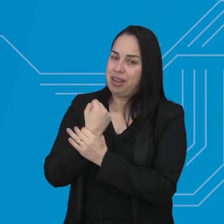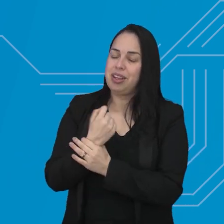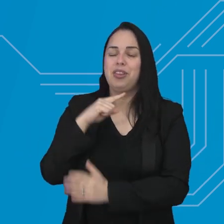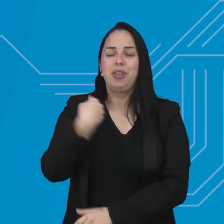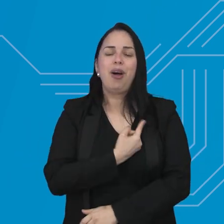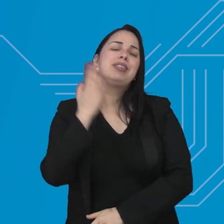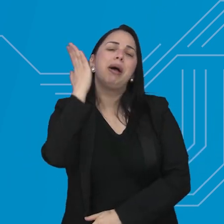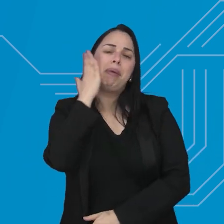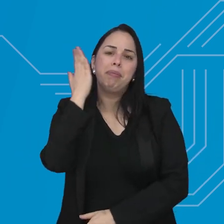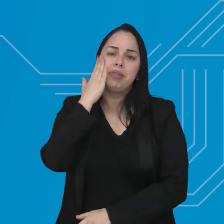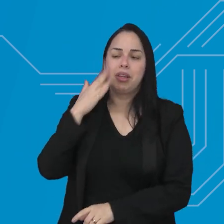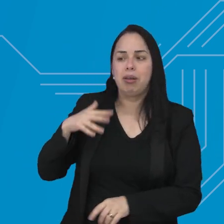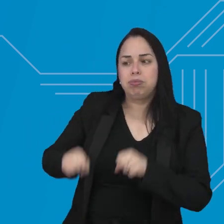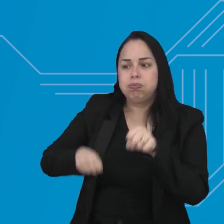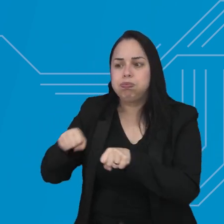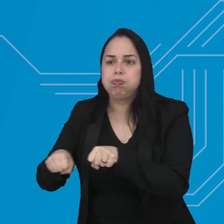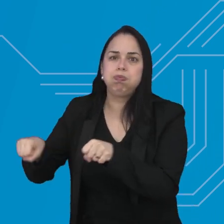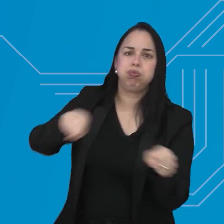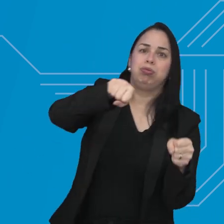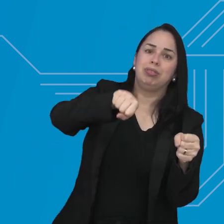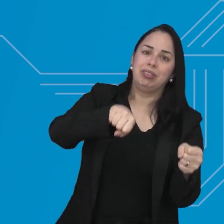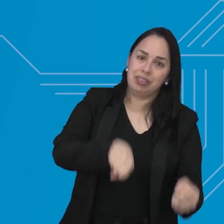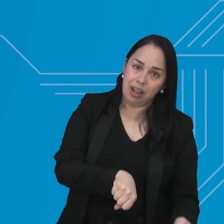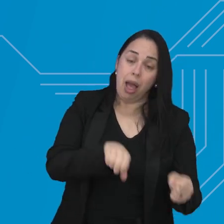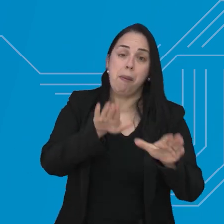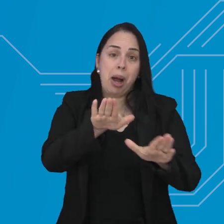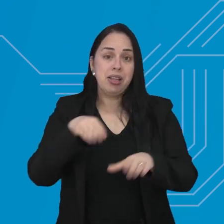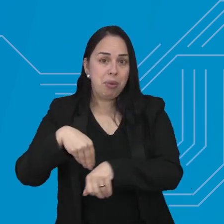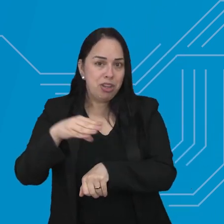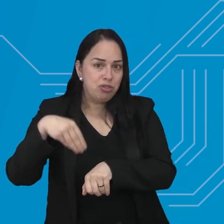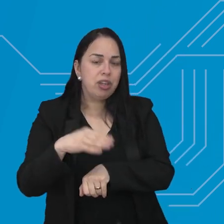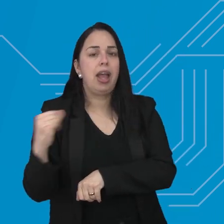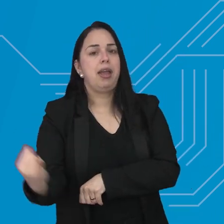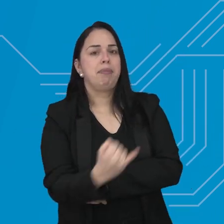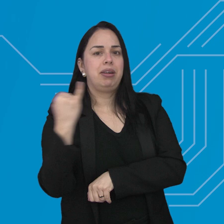certa: segurança. A gente sabe que acidentes acontecem,